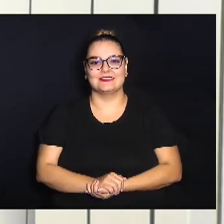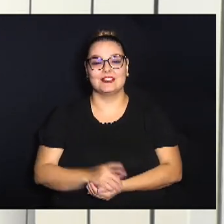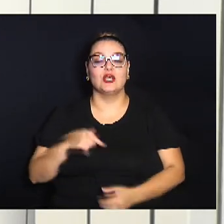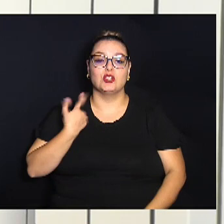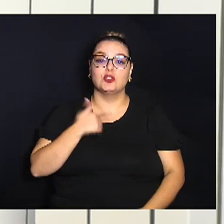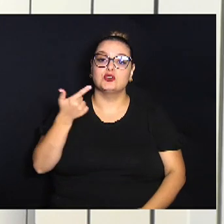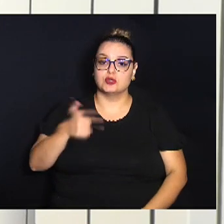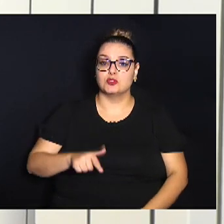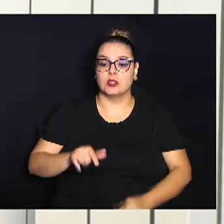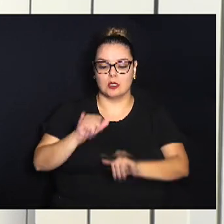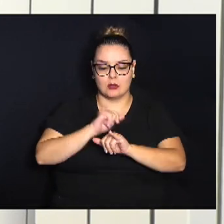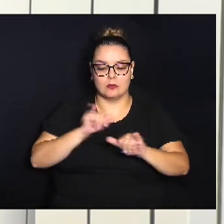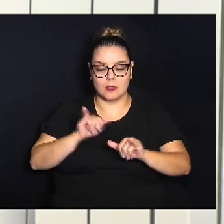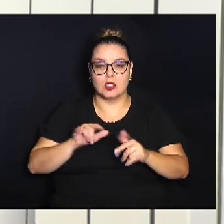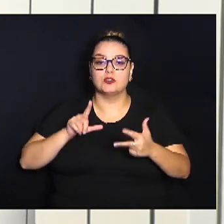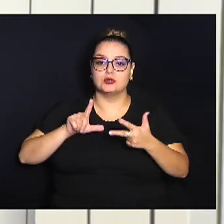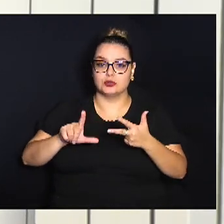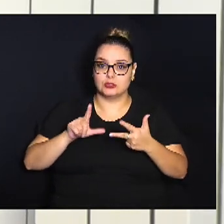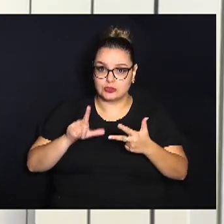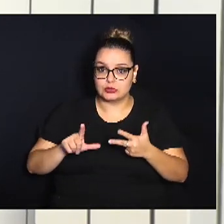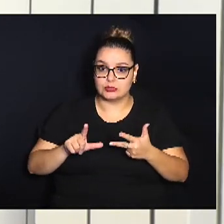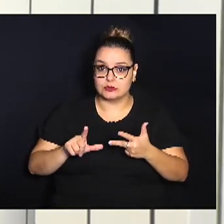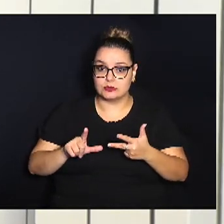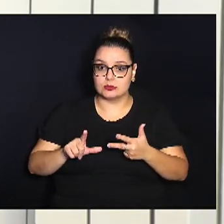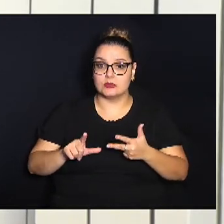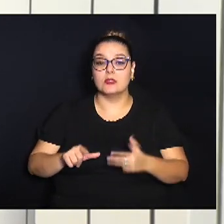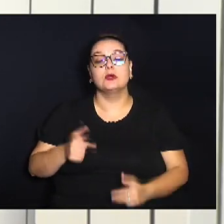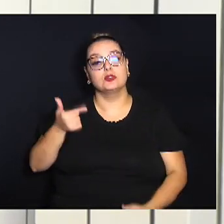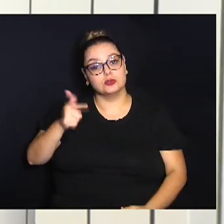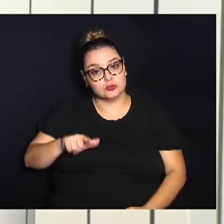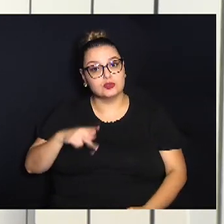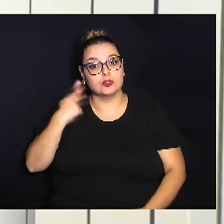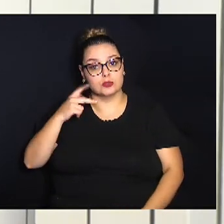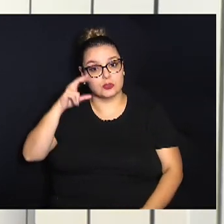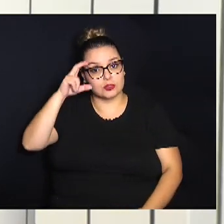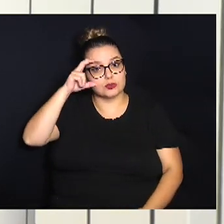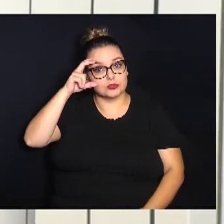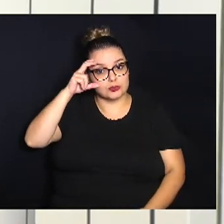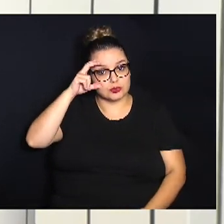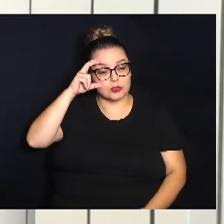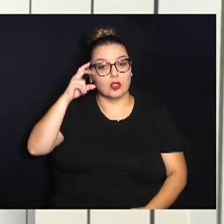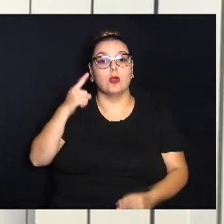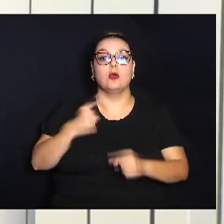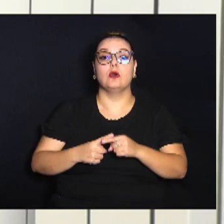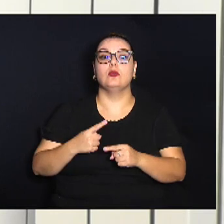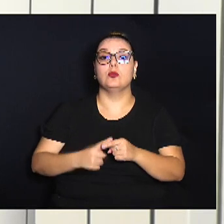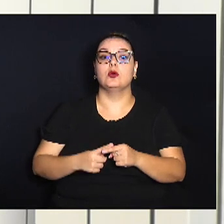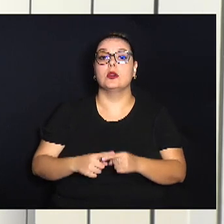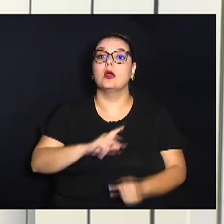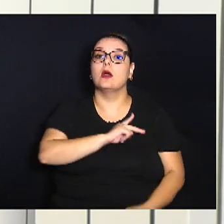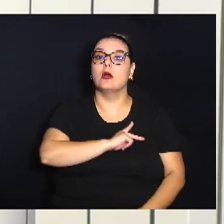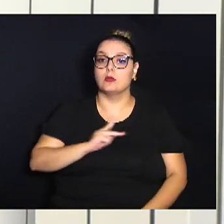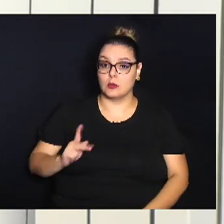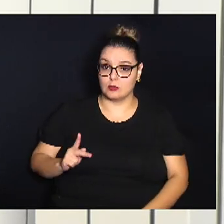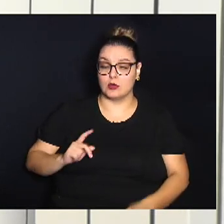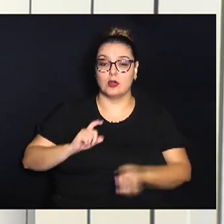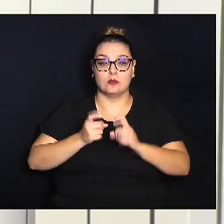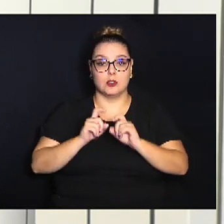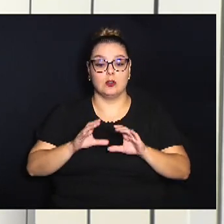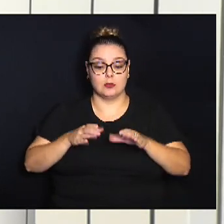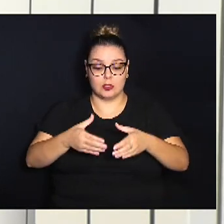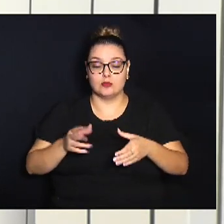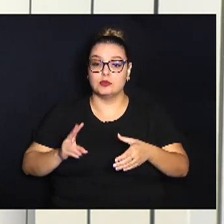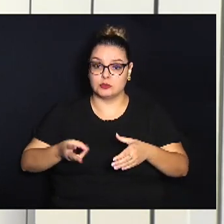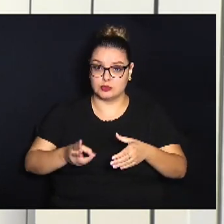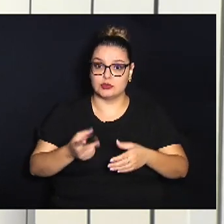aqui com as notícias do Legislativo e ainda com o vereador Carlinhos Camelot, porque ele presidiu a reunião da Comissão